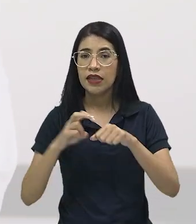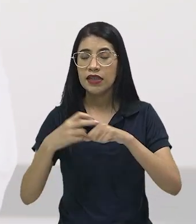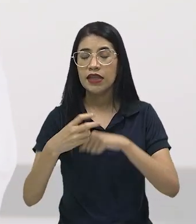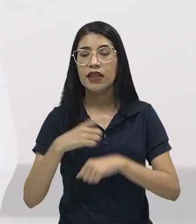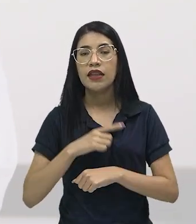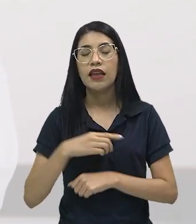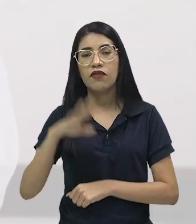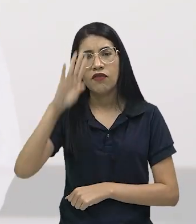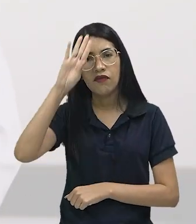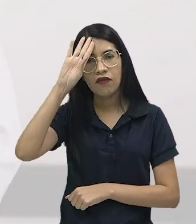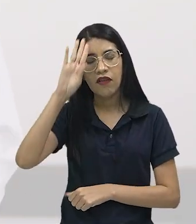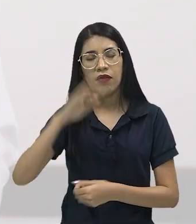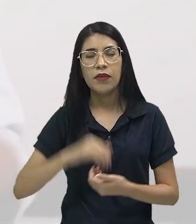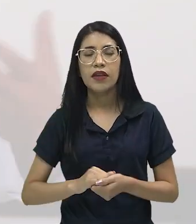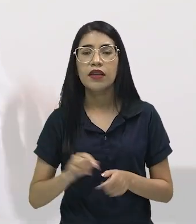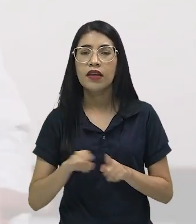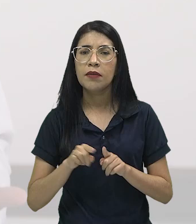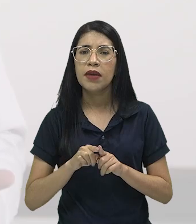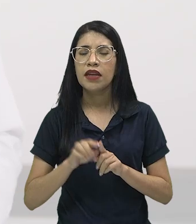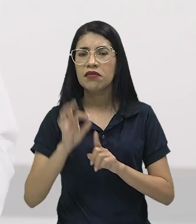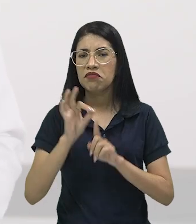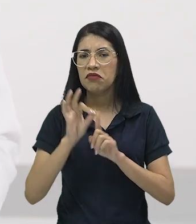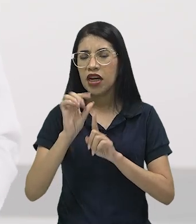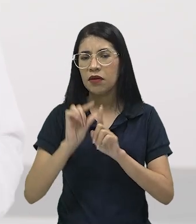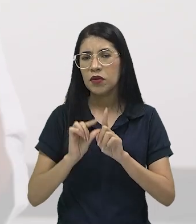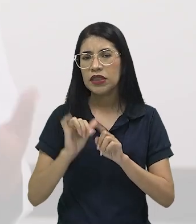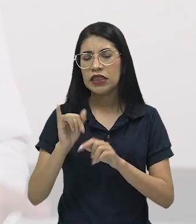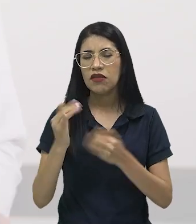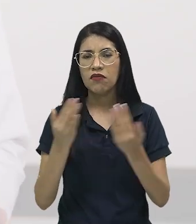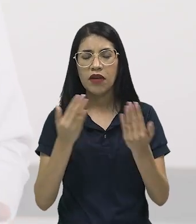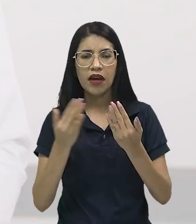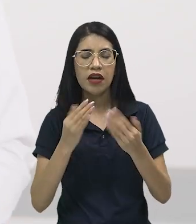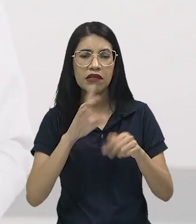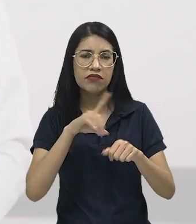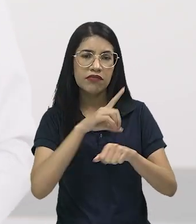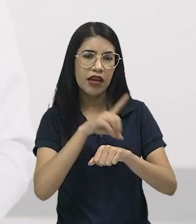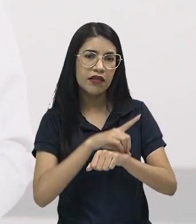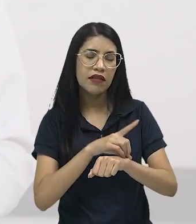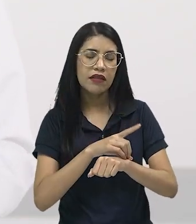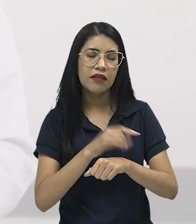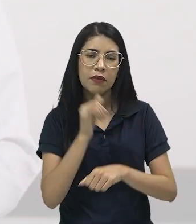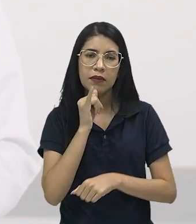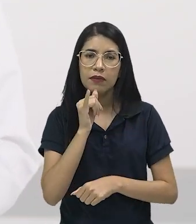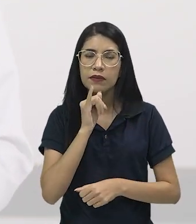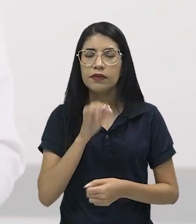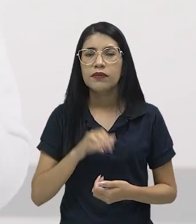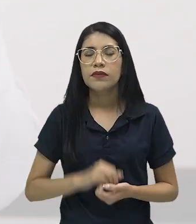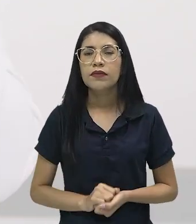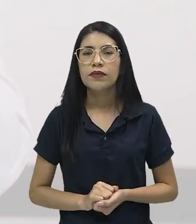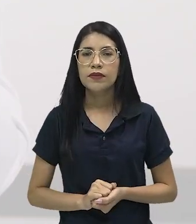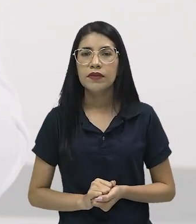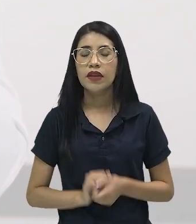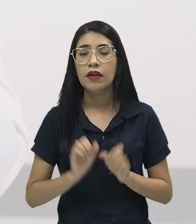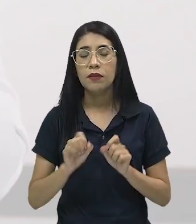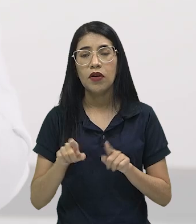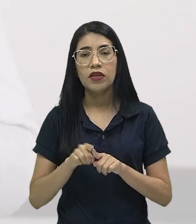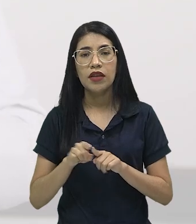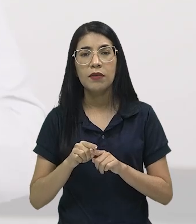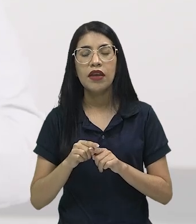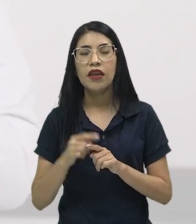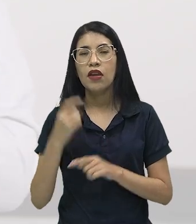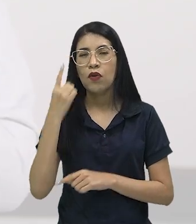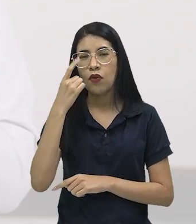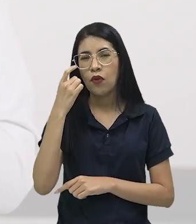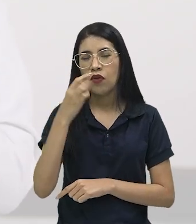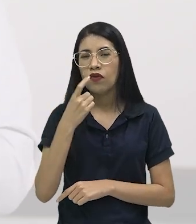febre normalmente mais baixa quando comparada com os quadros de dengue e chikungunya. Pode haver vermelhidão nos